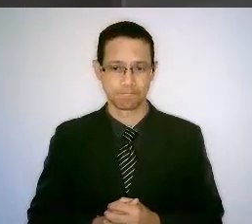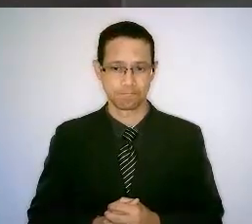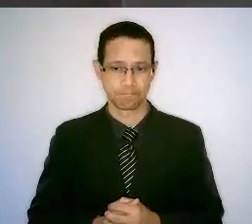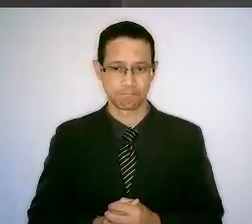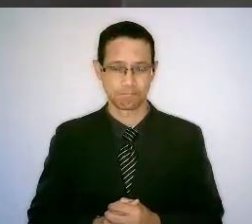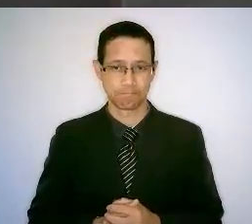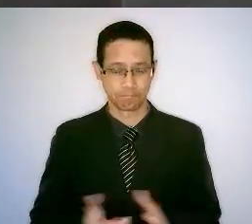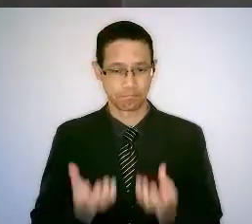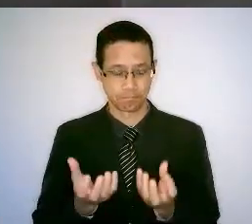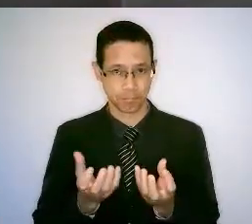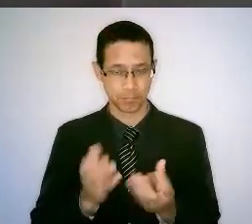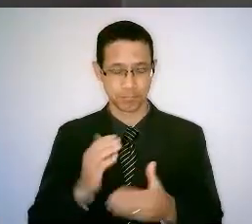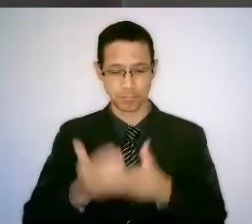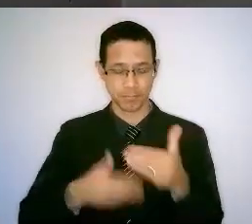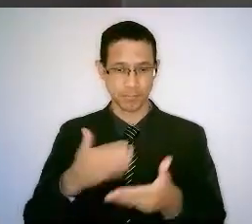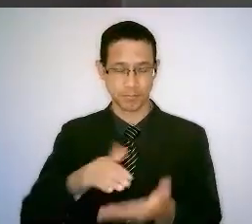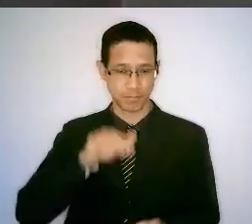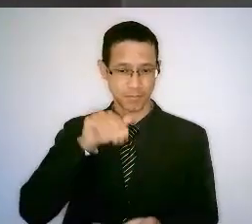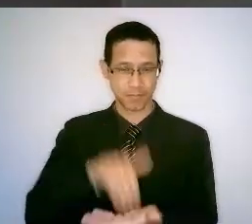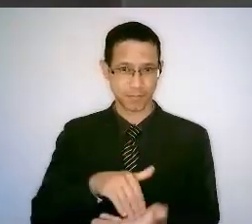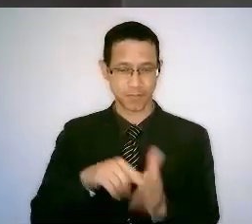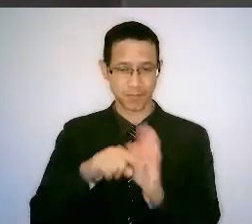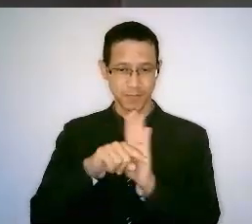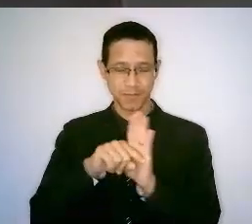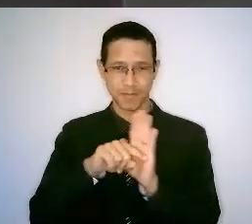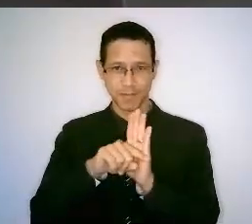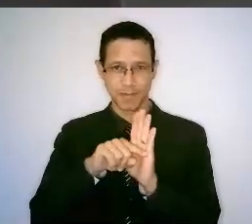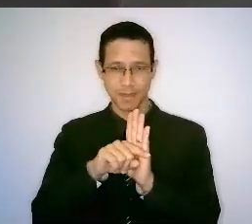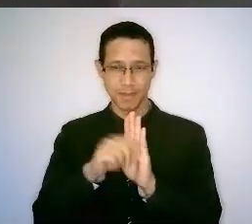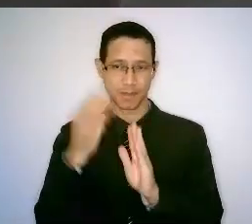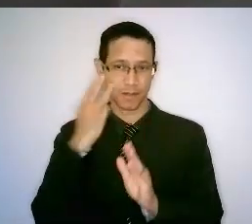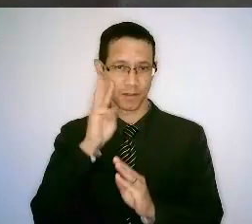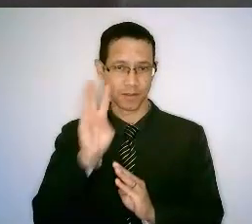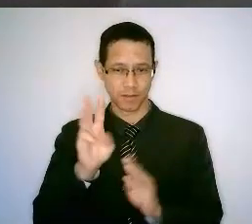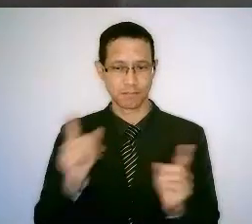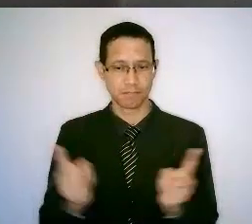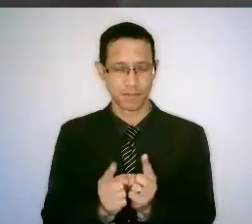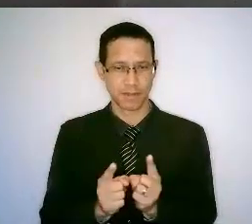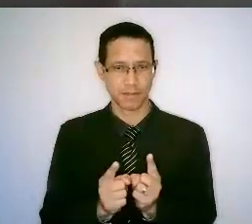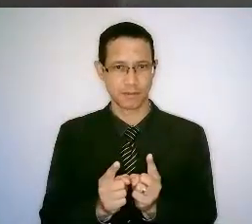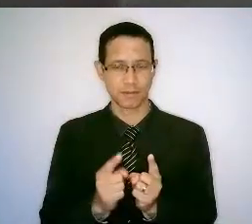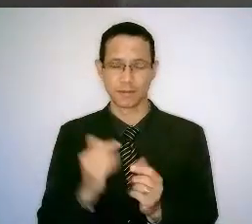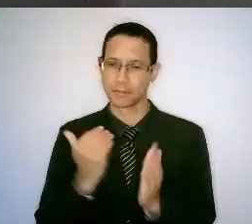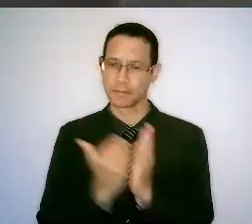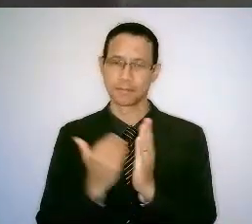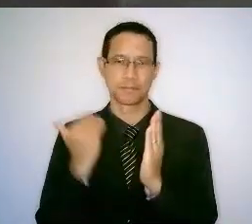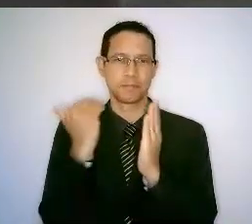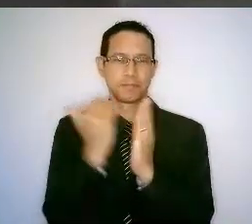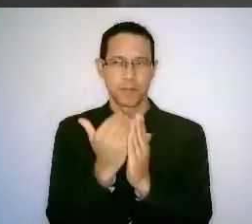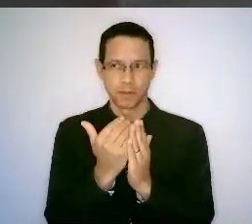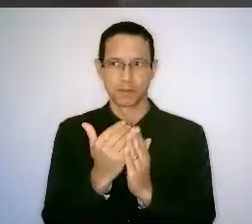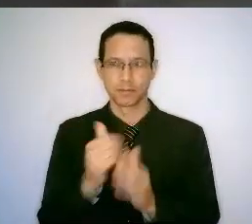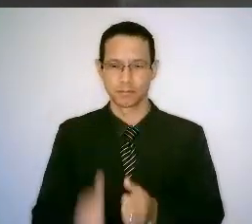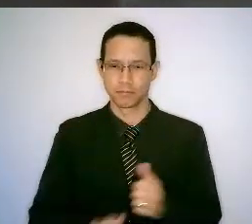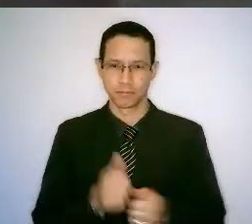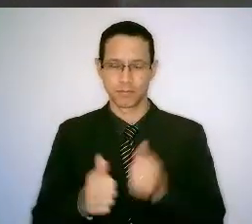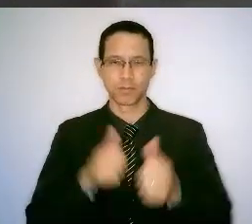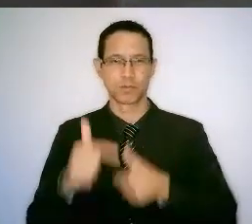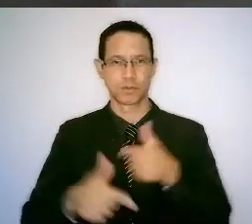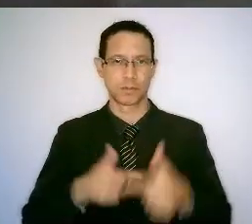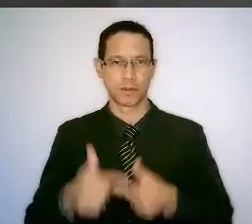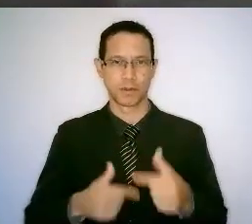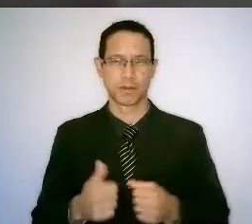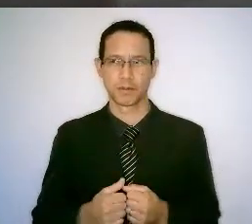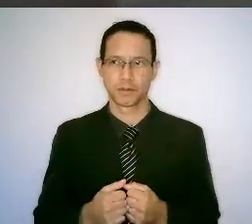ao final deste período de 3 dias, breve período, possamos ainda mais aprimorar o nosso trabalho. Era o